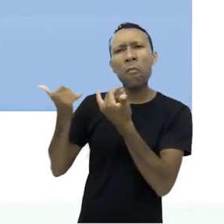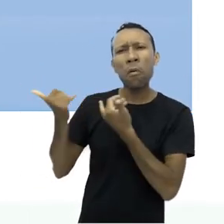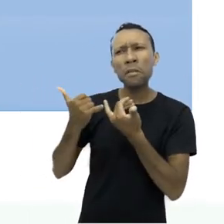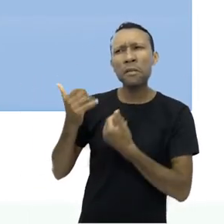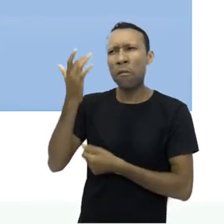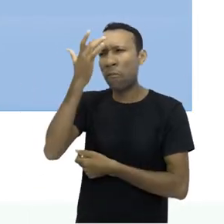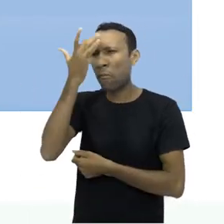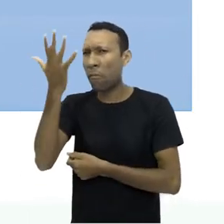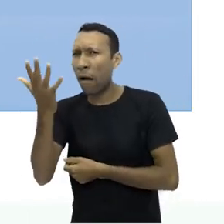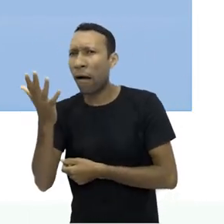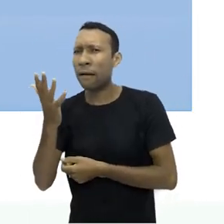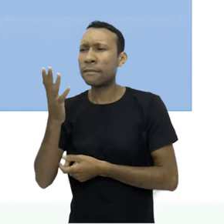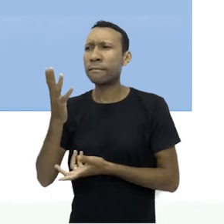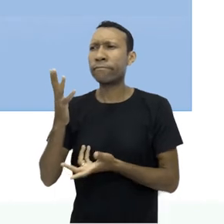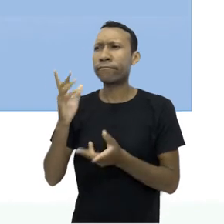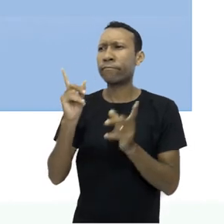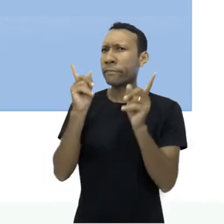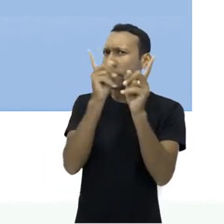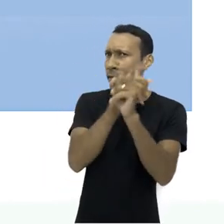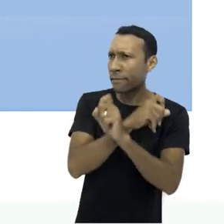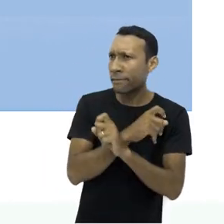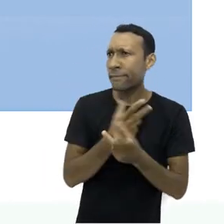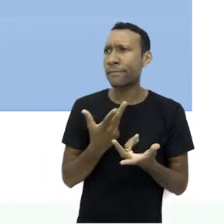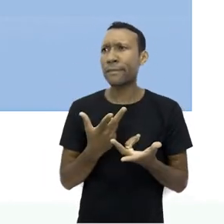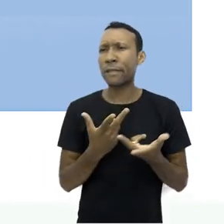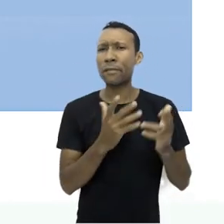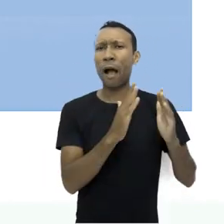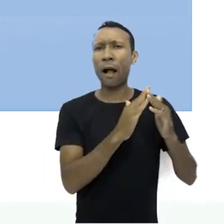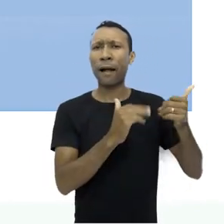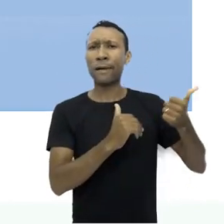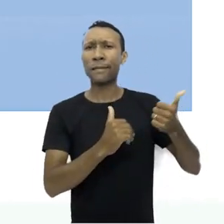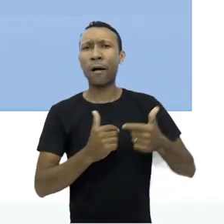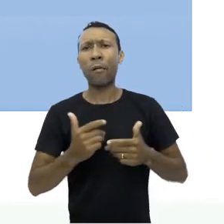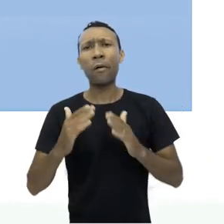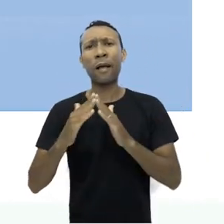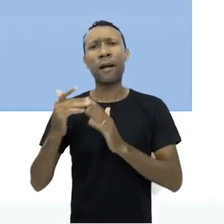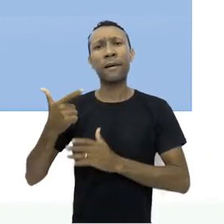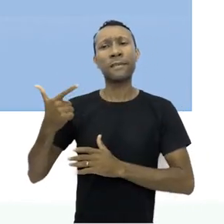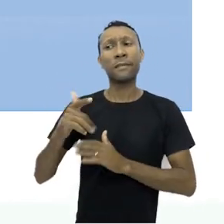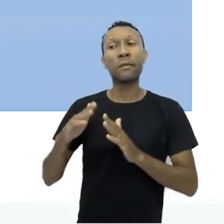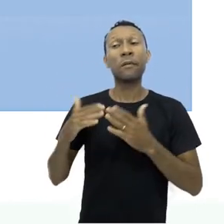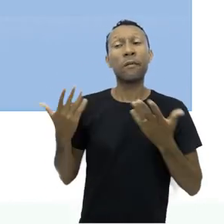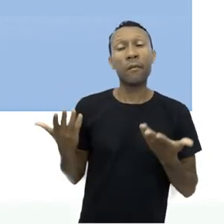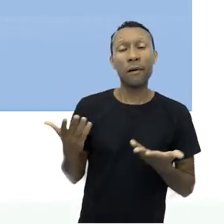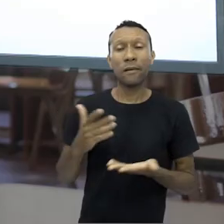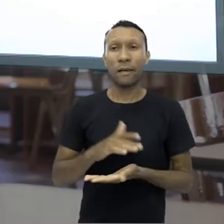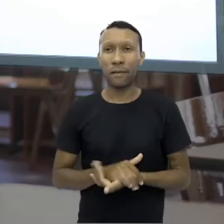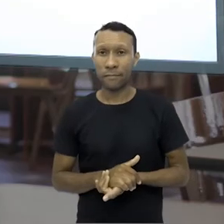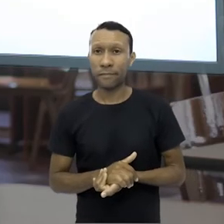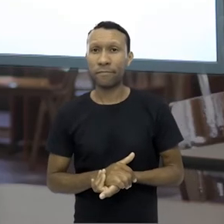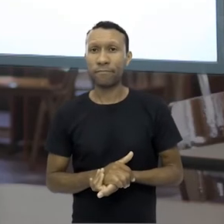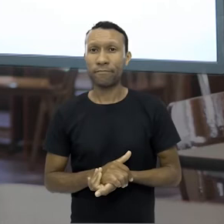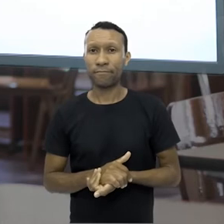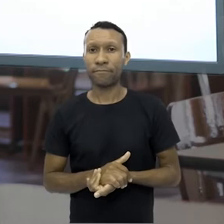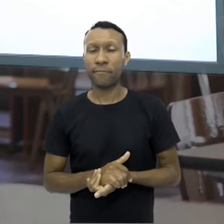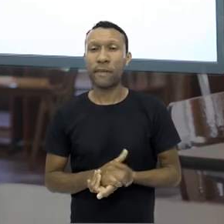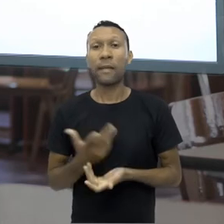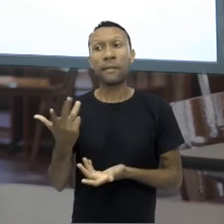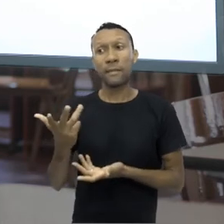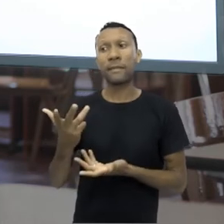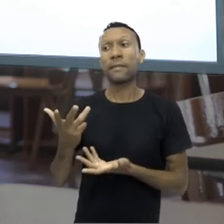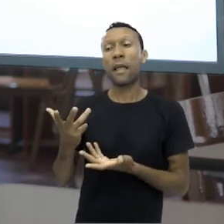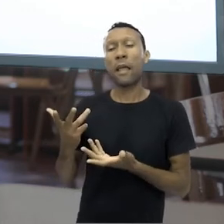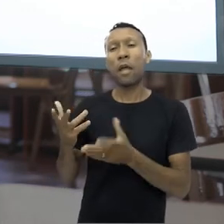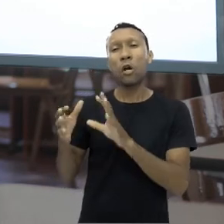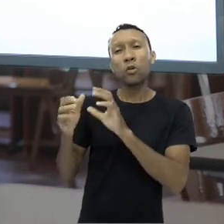facilitou, dificultou, foi mais fácil construir a casa 1 ou foi mais fácil construir a planta baixa da casa 2? Tá certo? Isso aqui tem a ver com a quantidade de informações